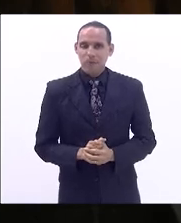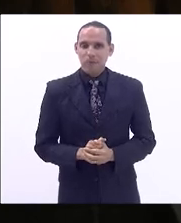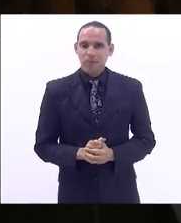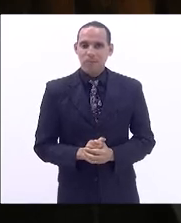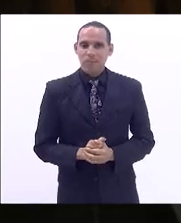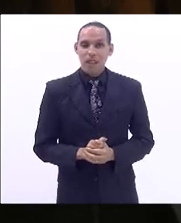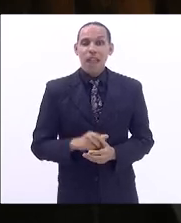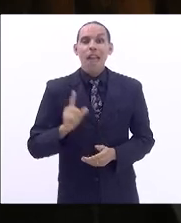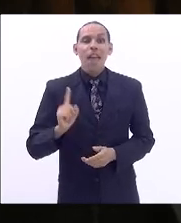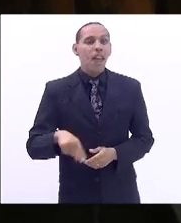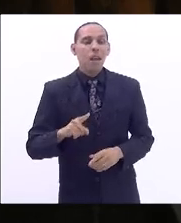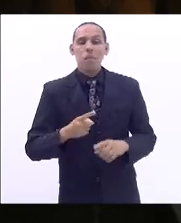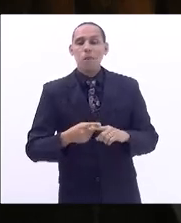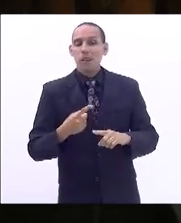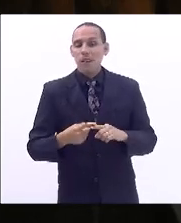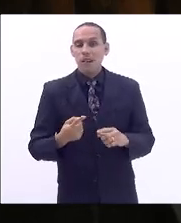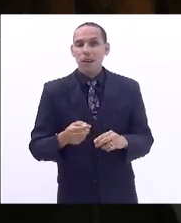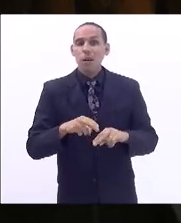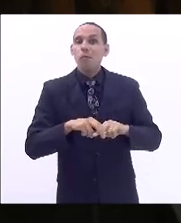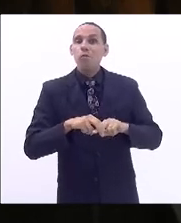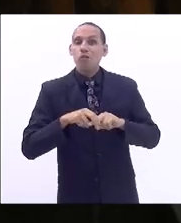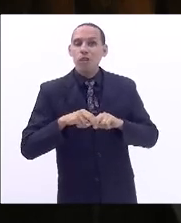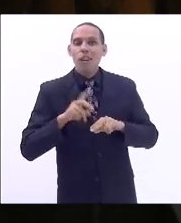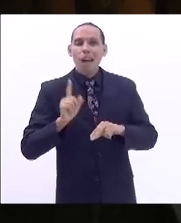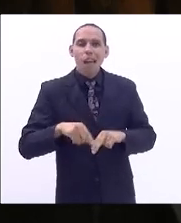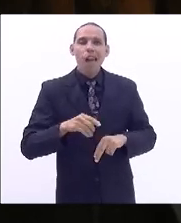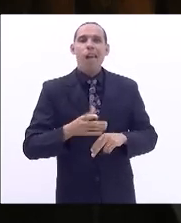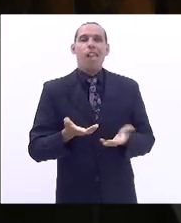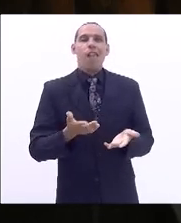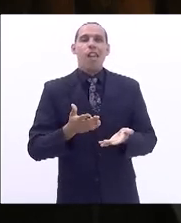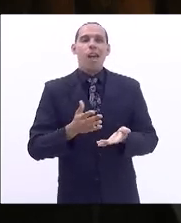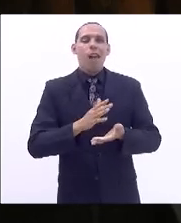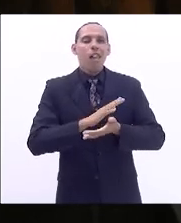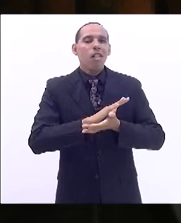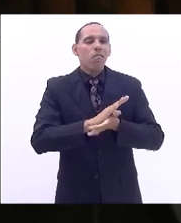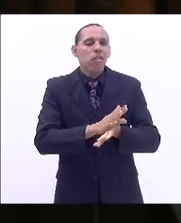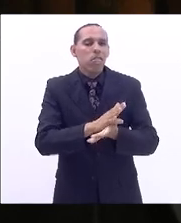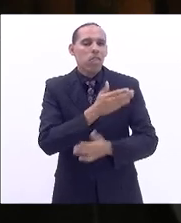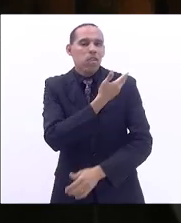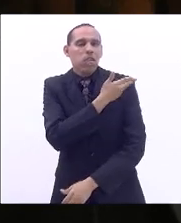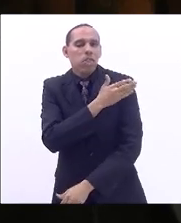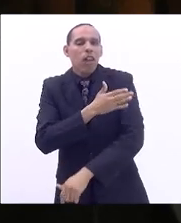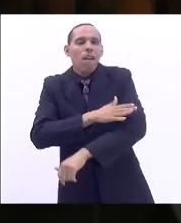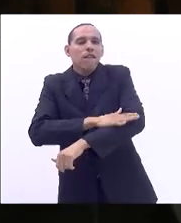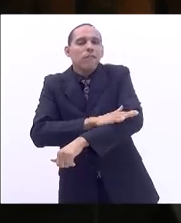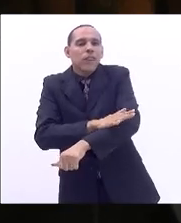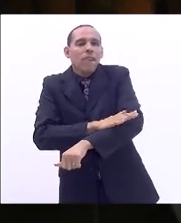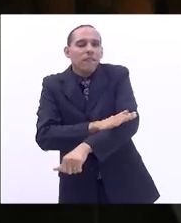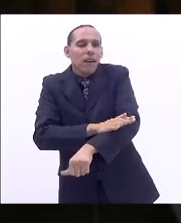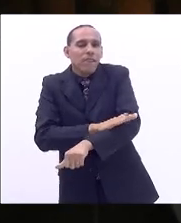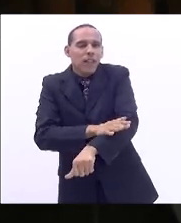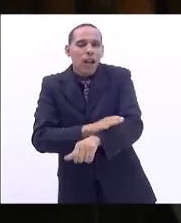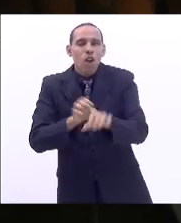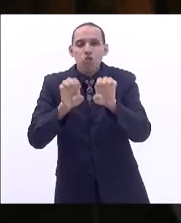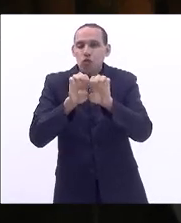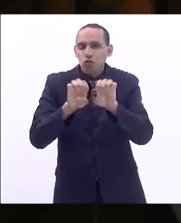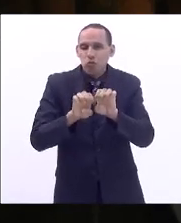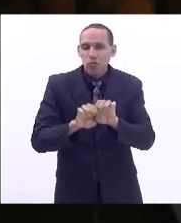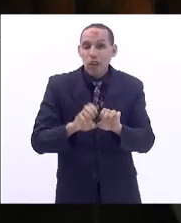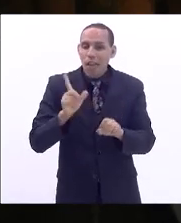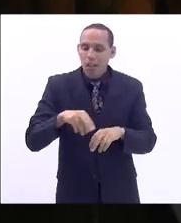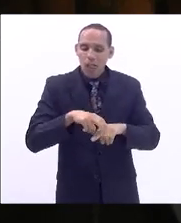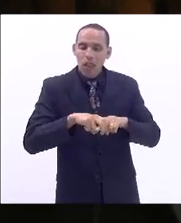em razão do preconceito racial em razão do tal racismo